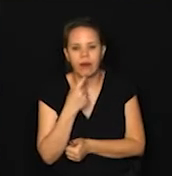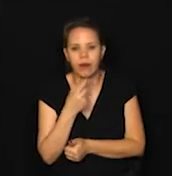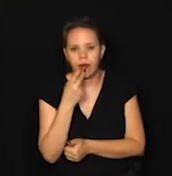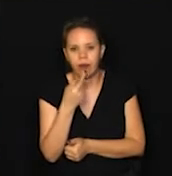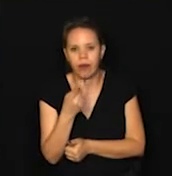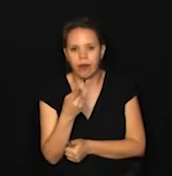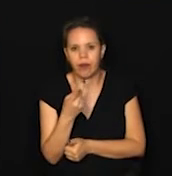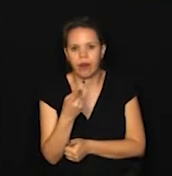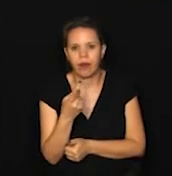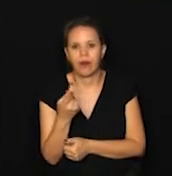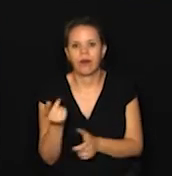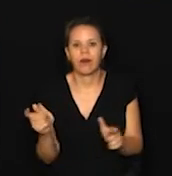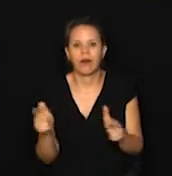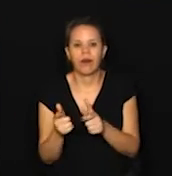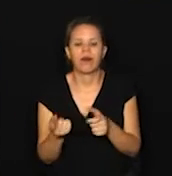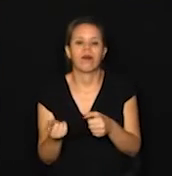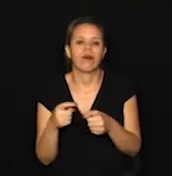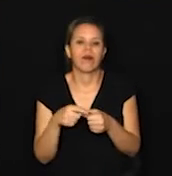desse retrocesso, mas são